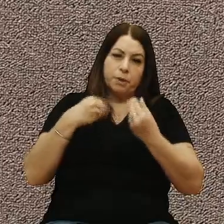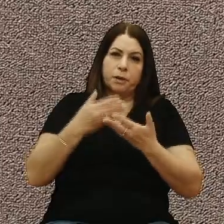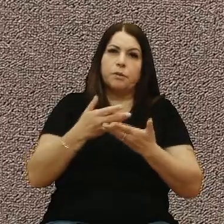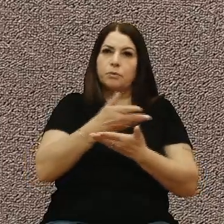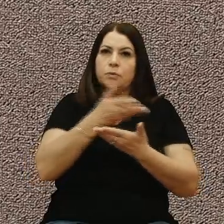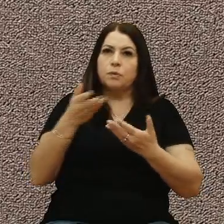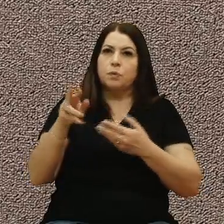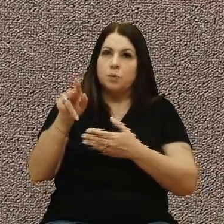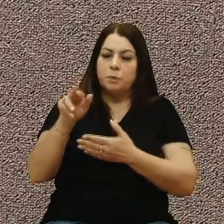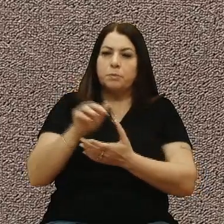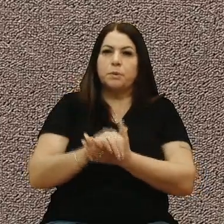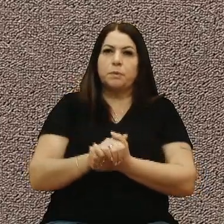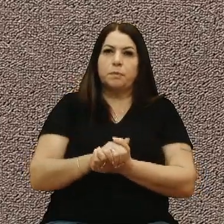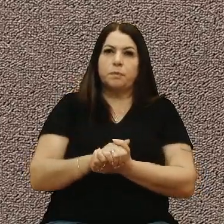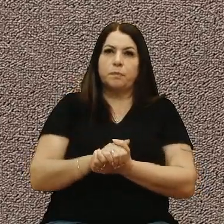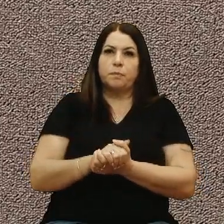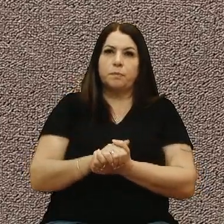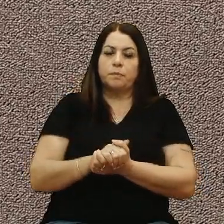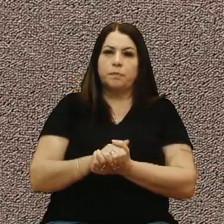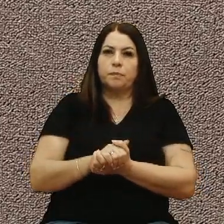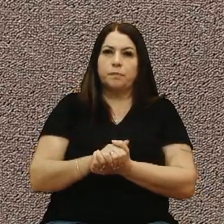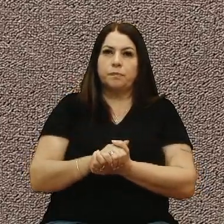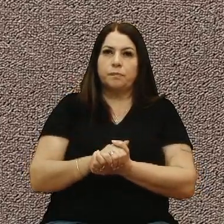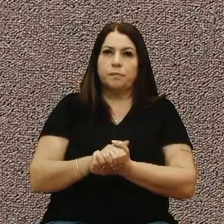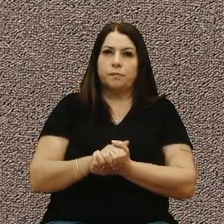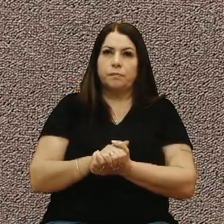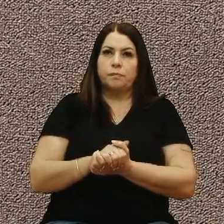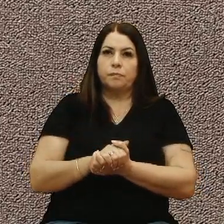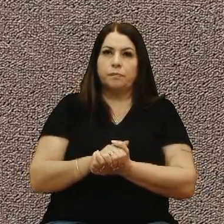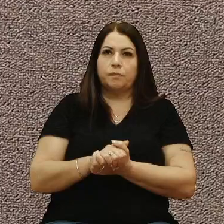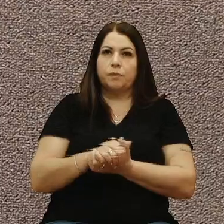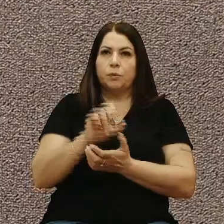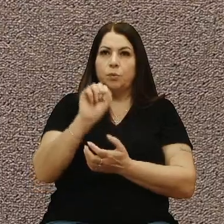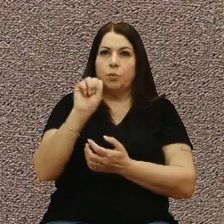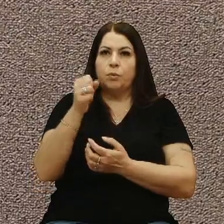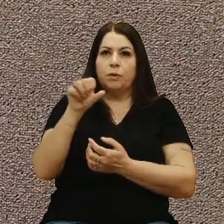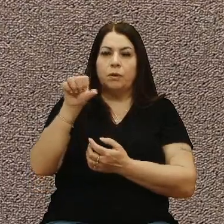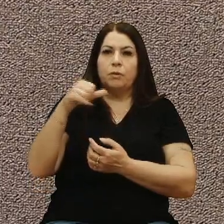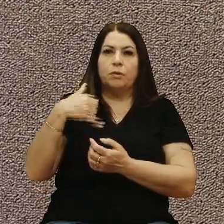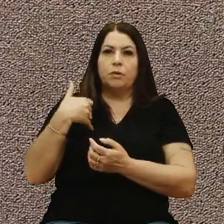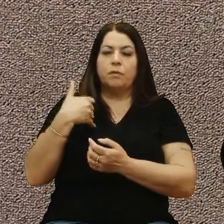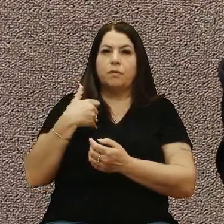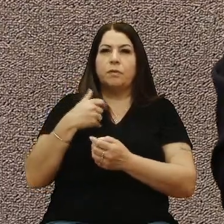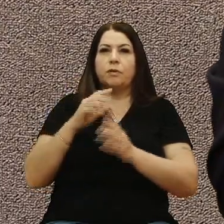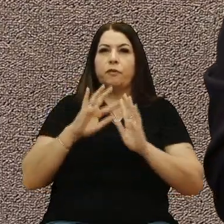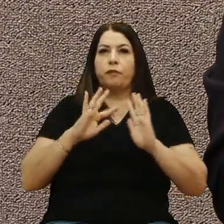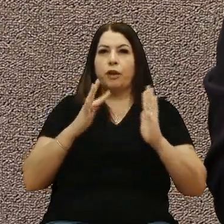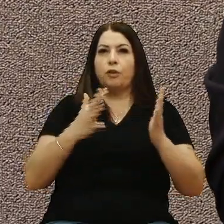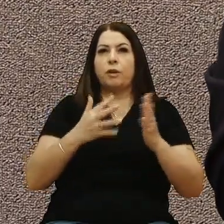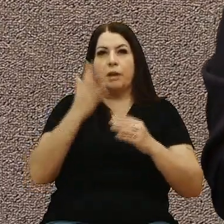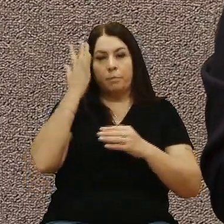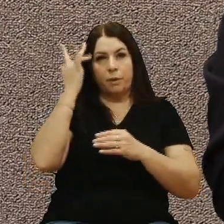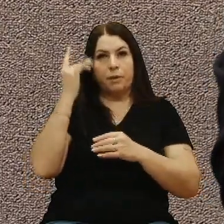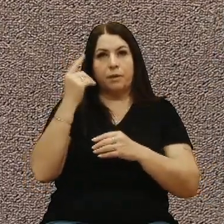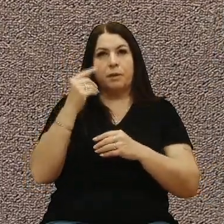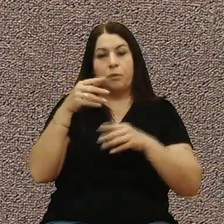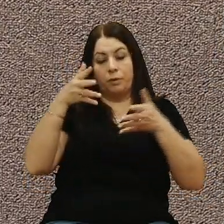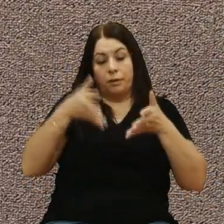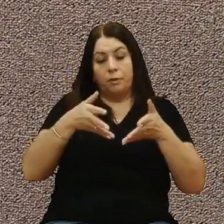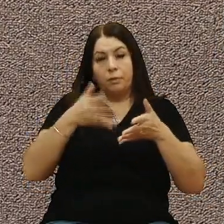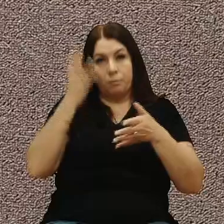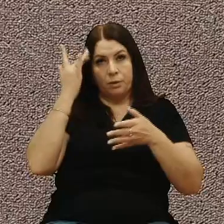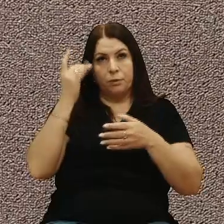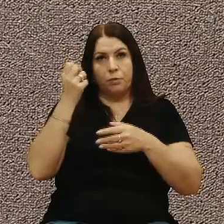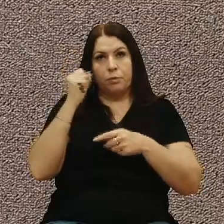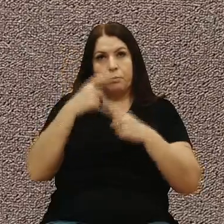aos seus irmãos, né, do Valtuir. Viveu 89 anos, o velório vai ser amanhã de manhã às 9h30, o enterro.